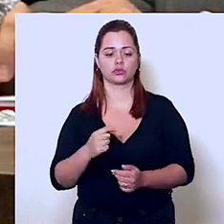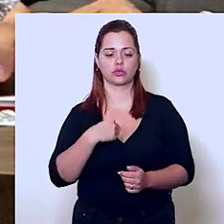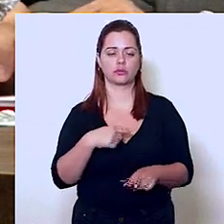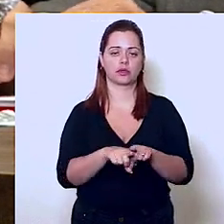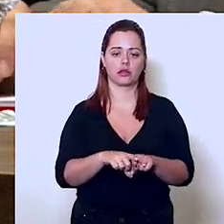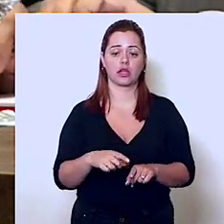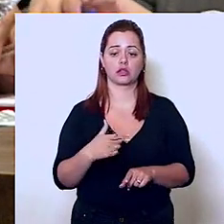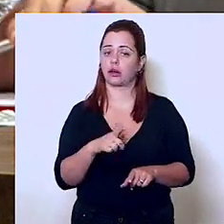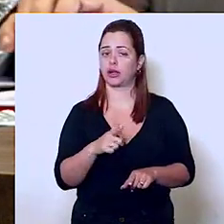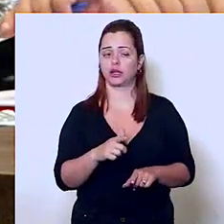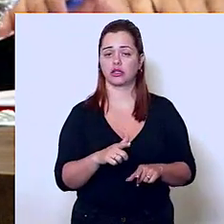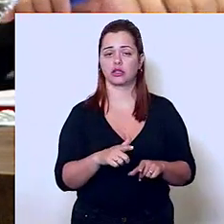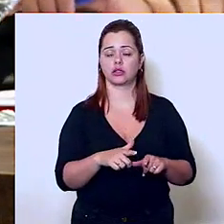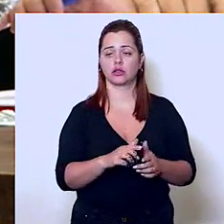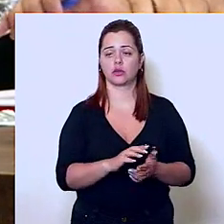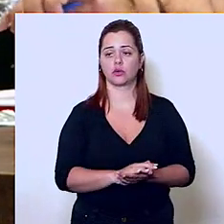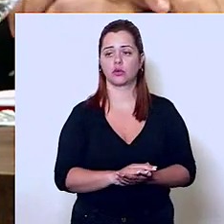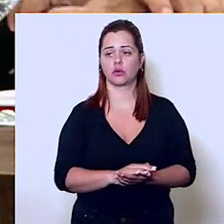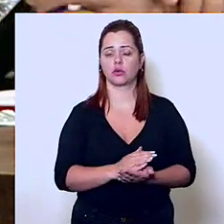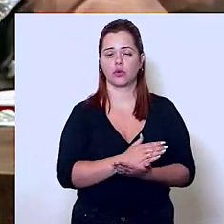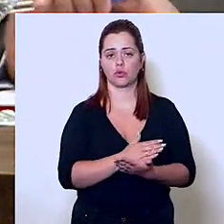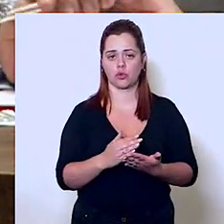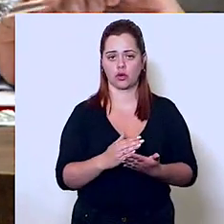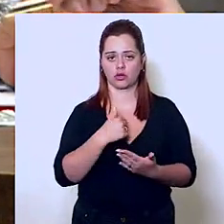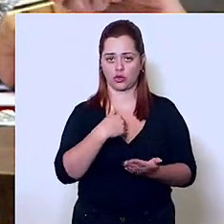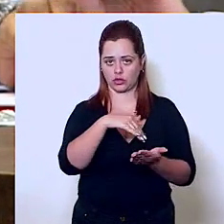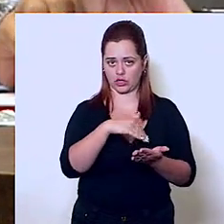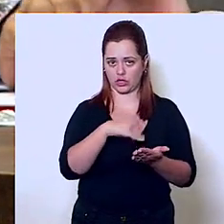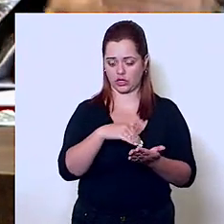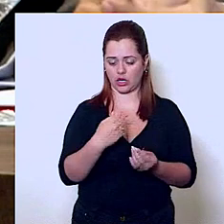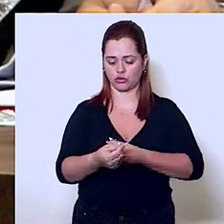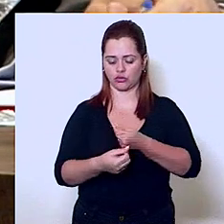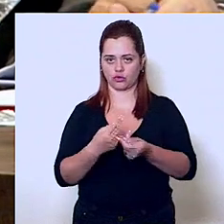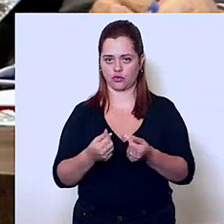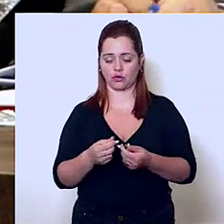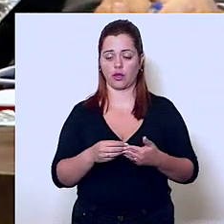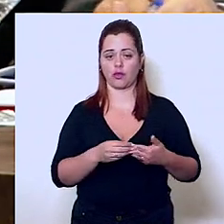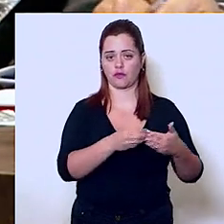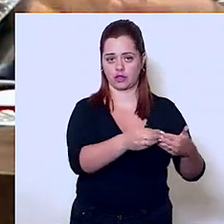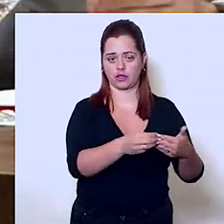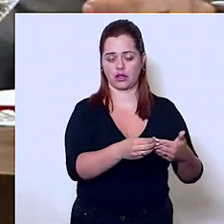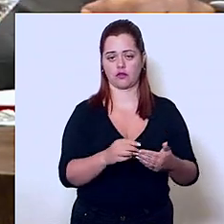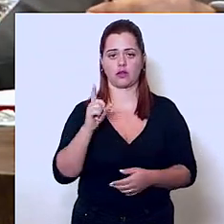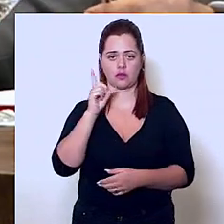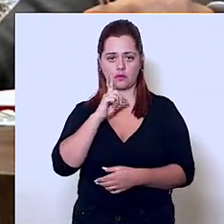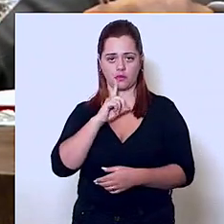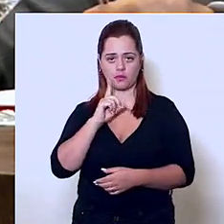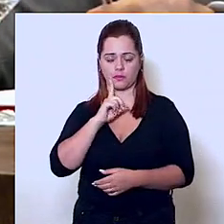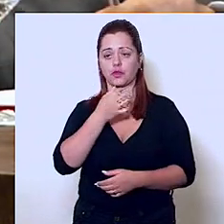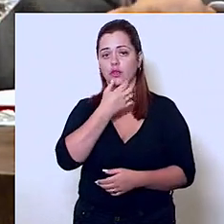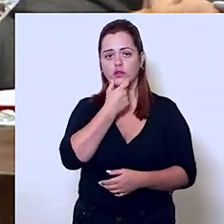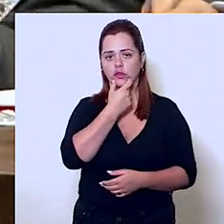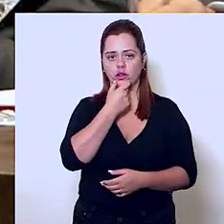quando eu fui secretário do Tesouro, algumas vezes em visita a Londres, ele era nosso embaixador lá, sempre